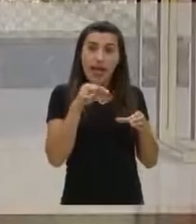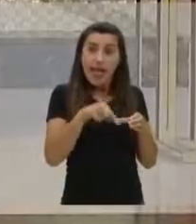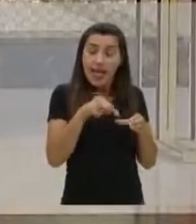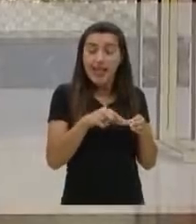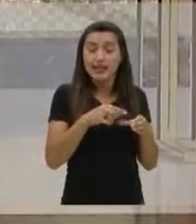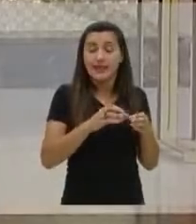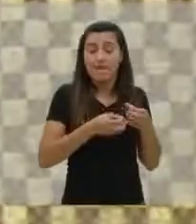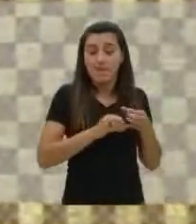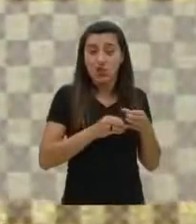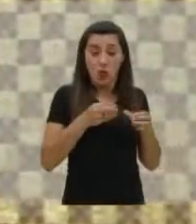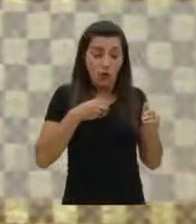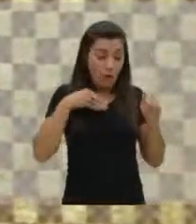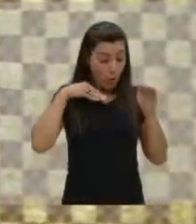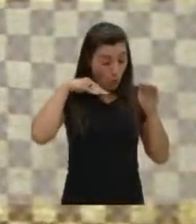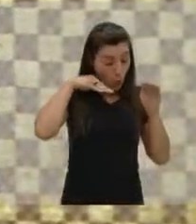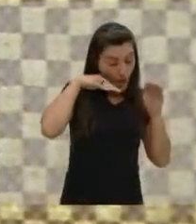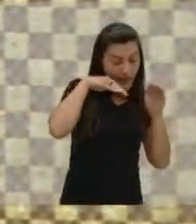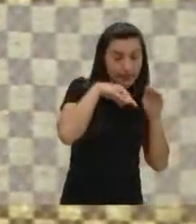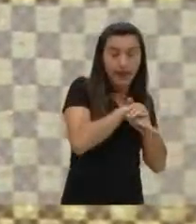milho,